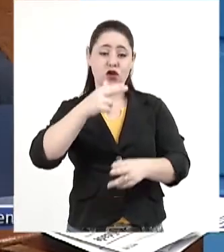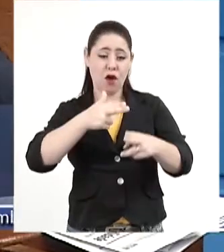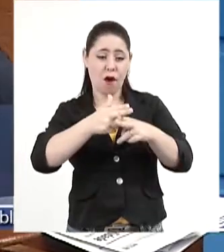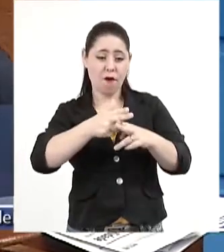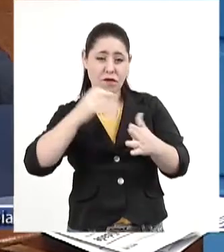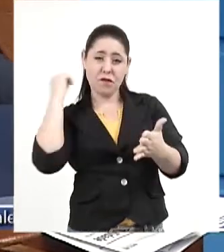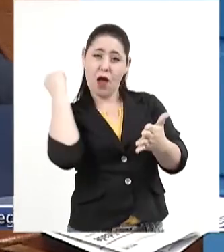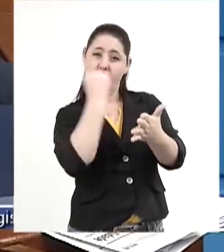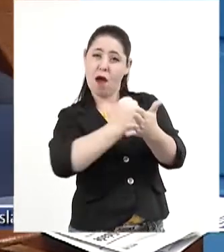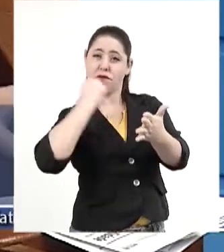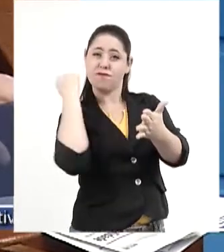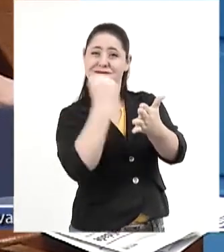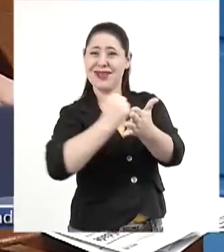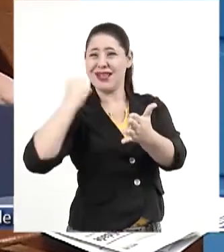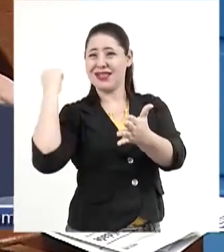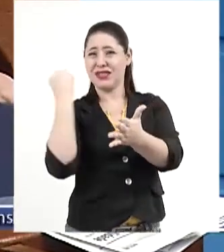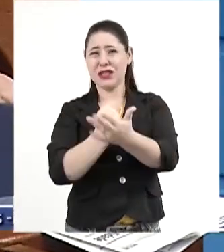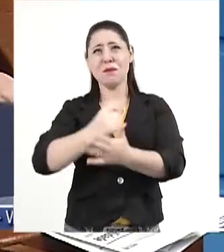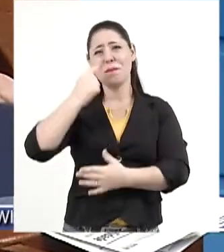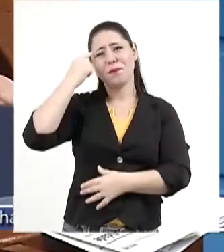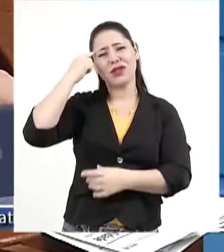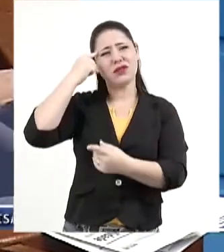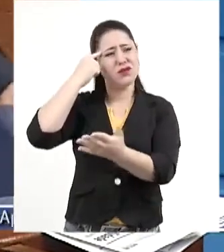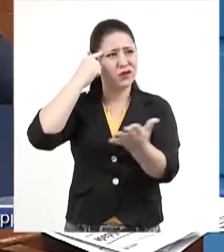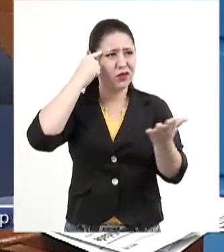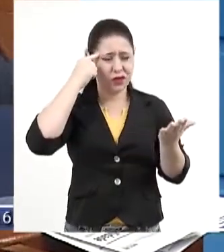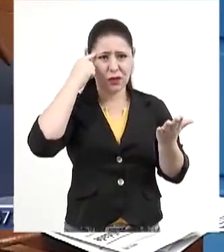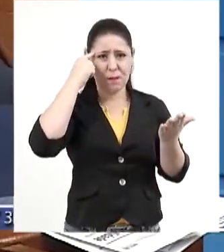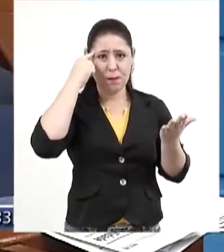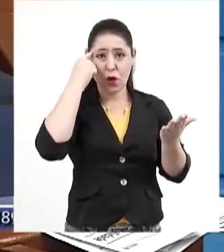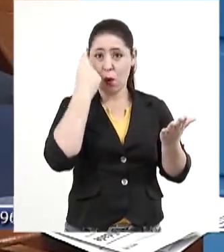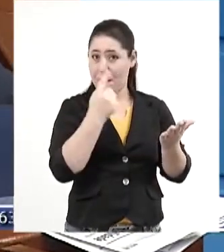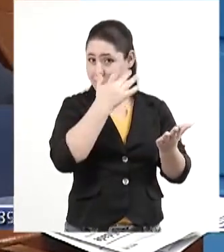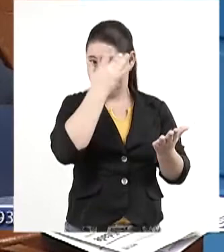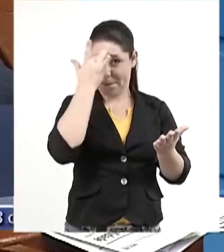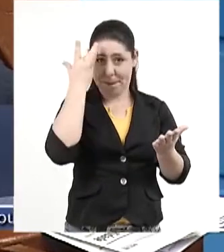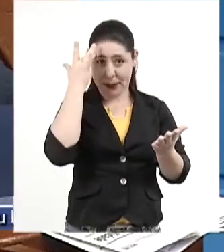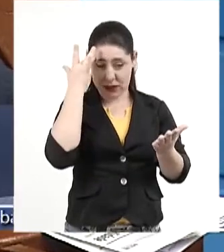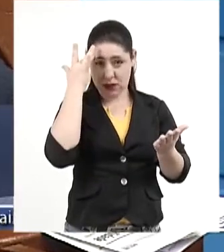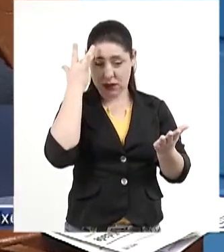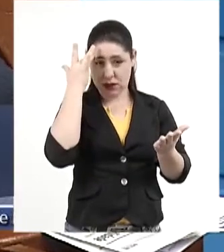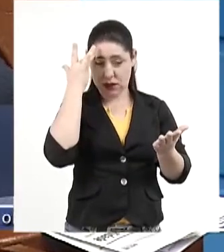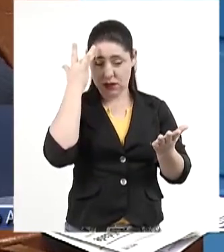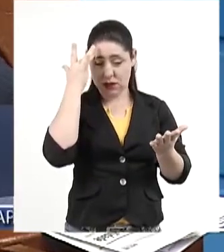facadas. Imaginem vocês, uma pessoa